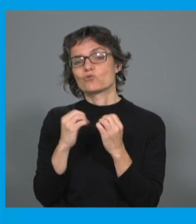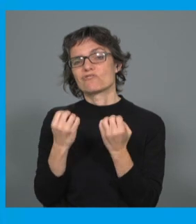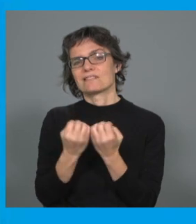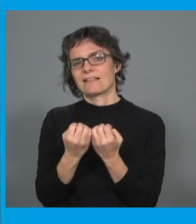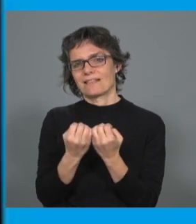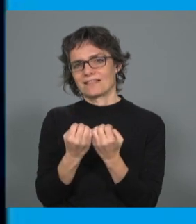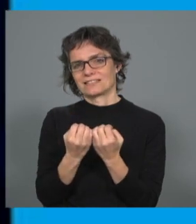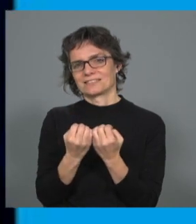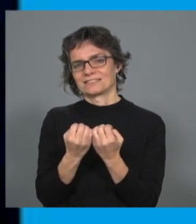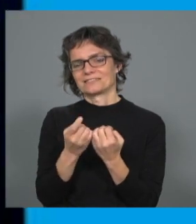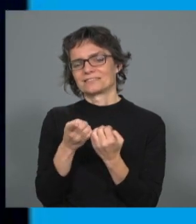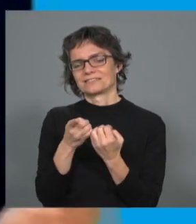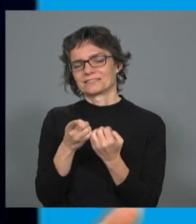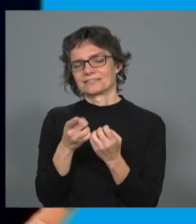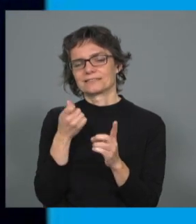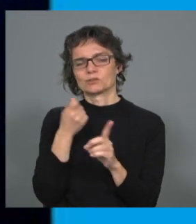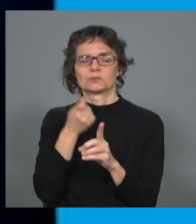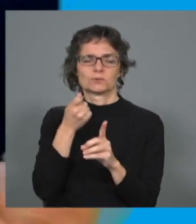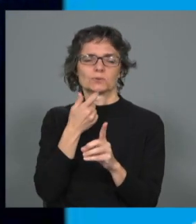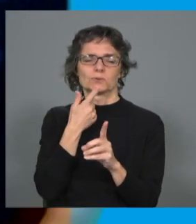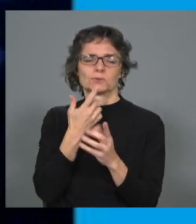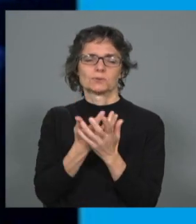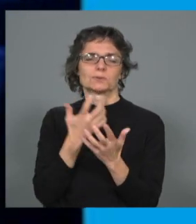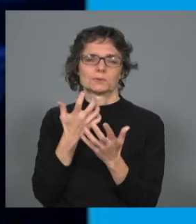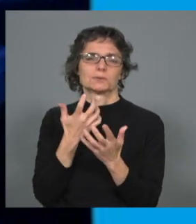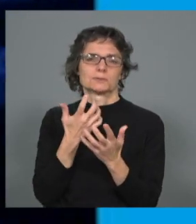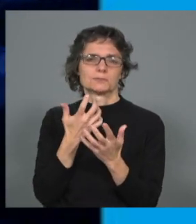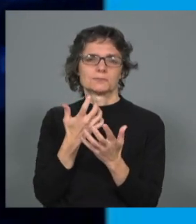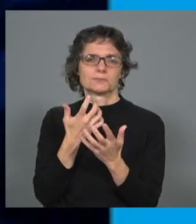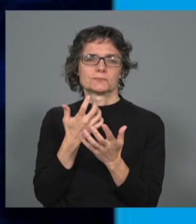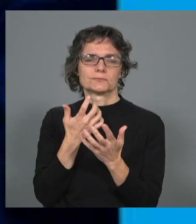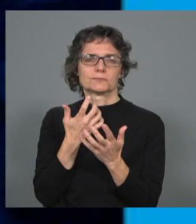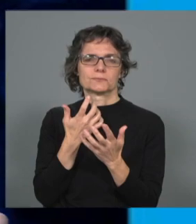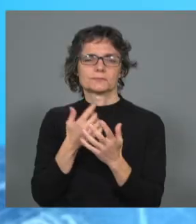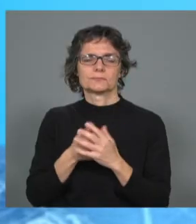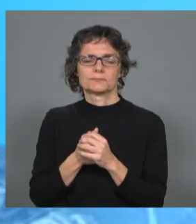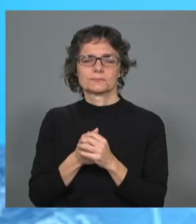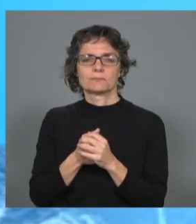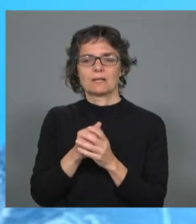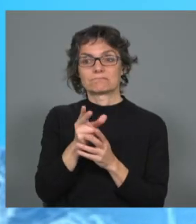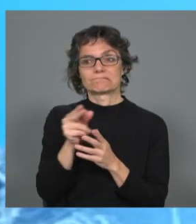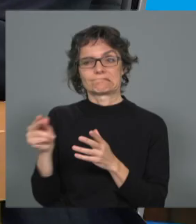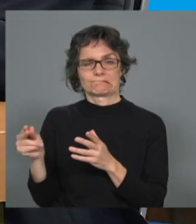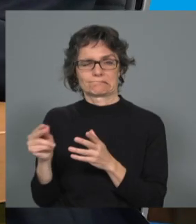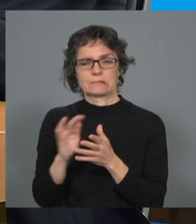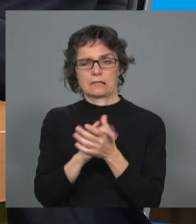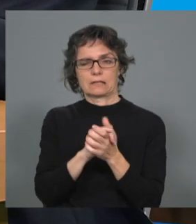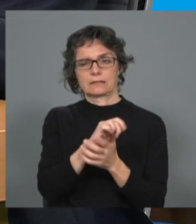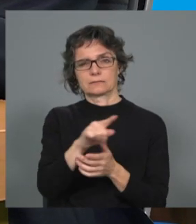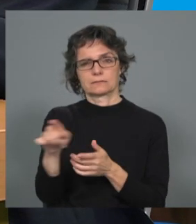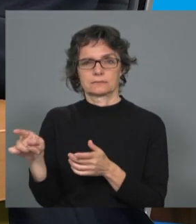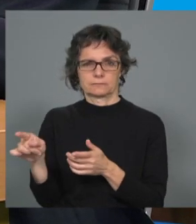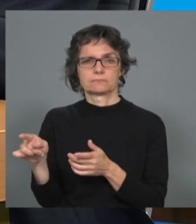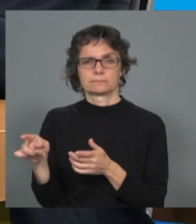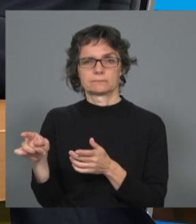mais desafiante do que outros casais que não estejam nas circunstâncias ou que estejam numa outra circunstância, enfim,